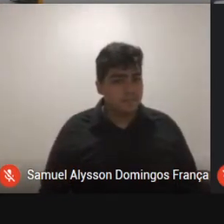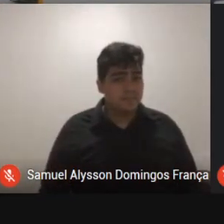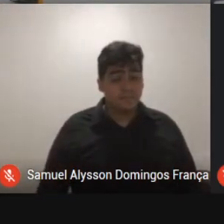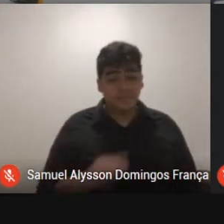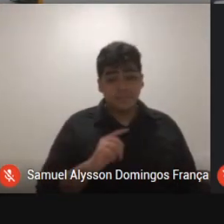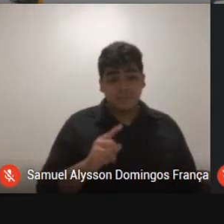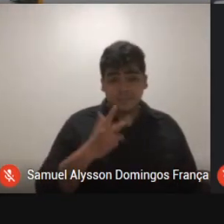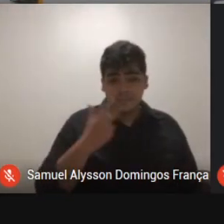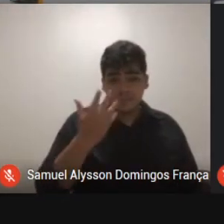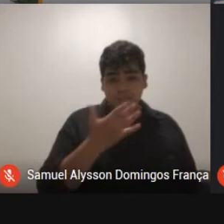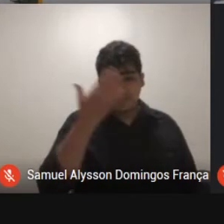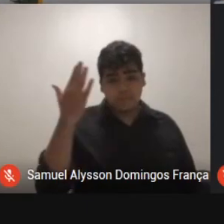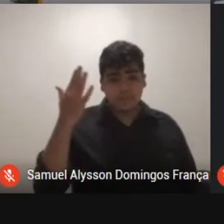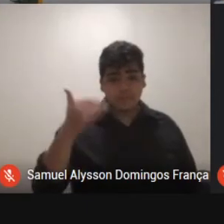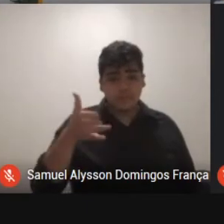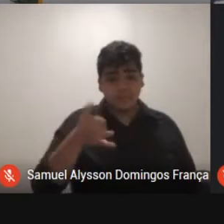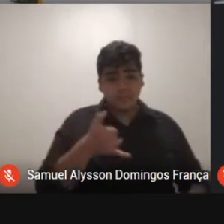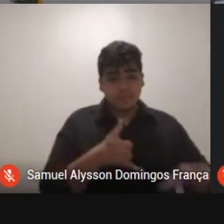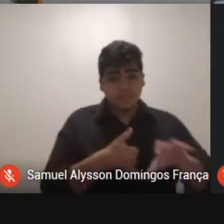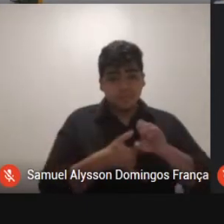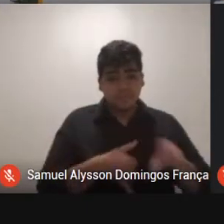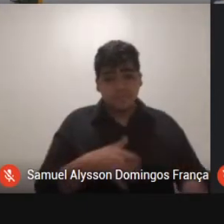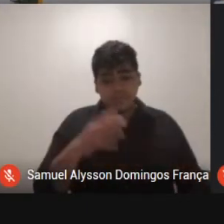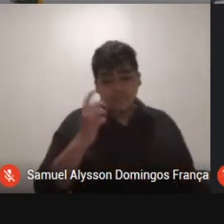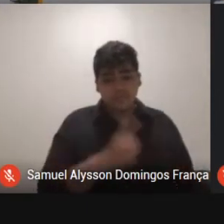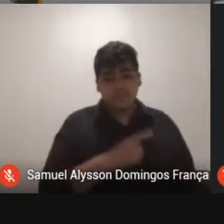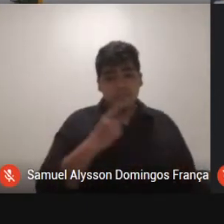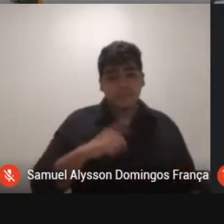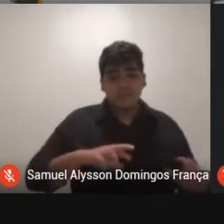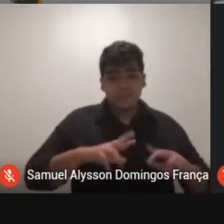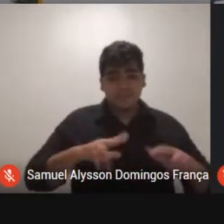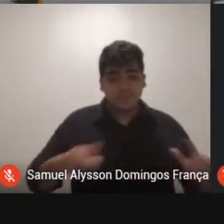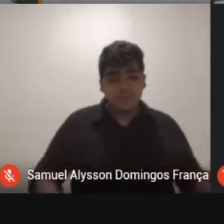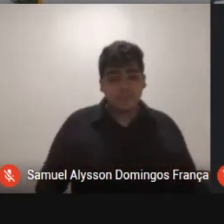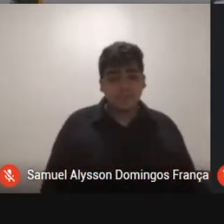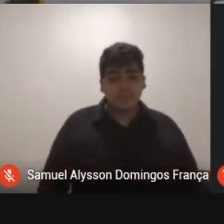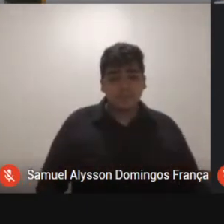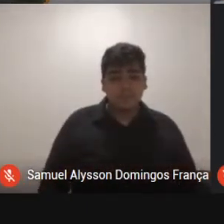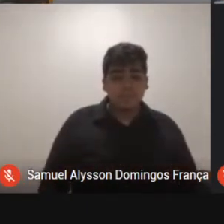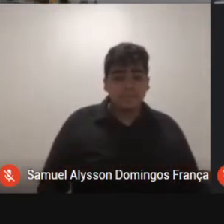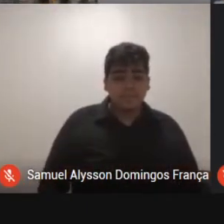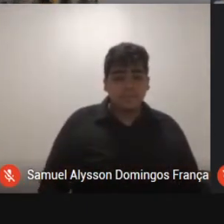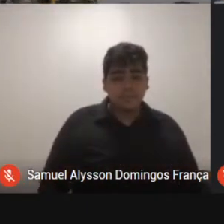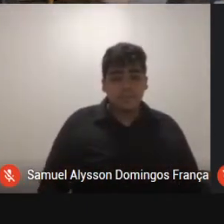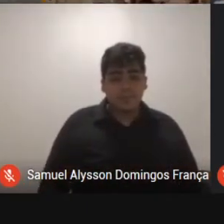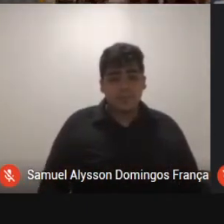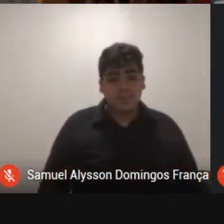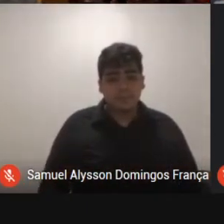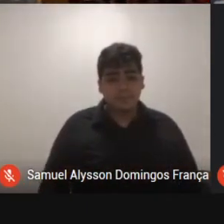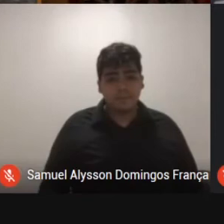Code, que a gente colocou em vários pontos do parque.